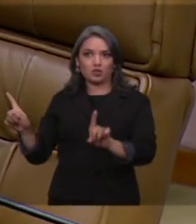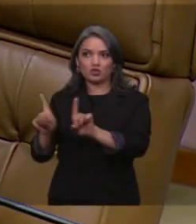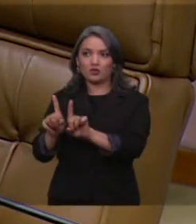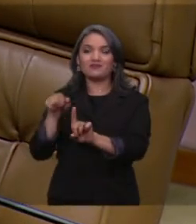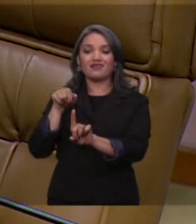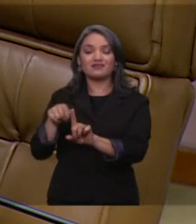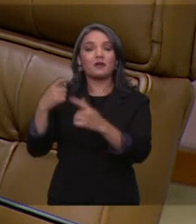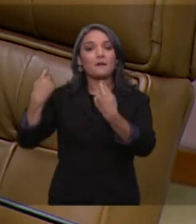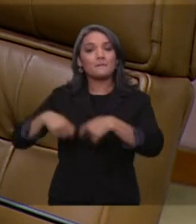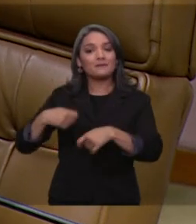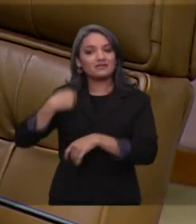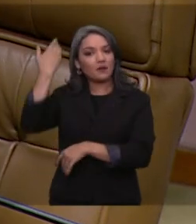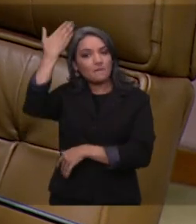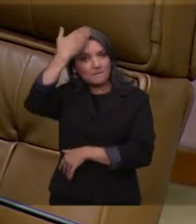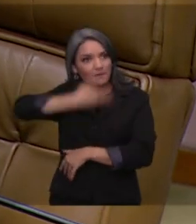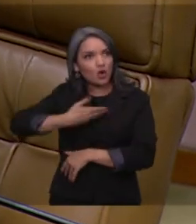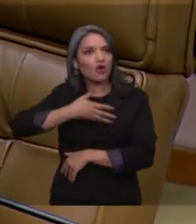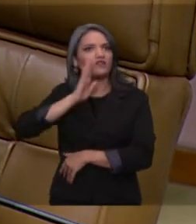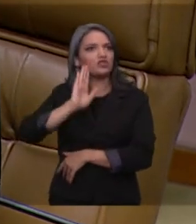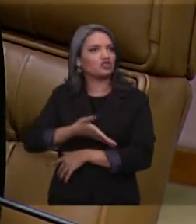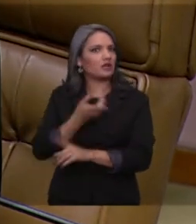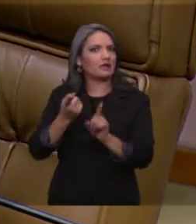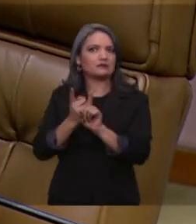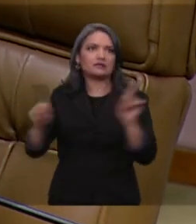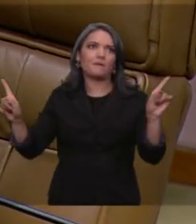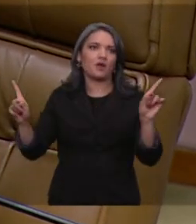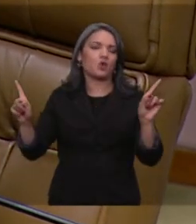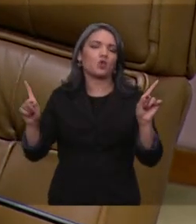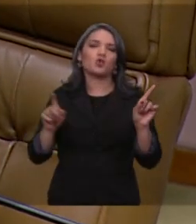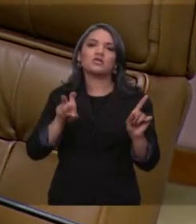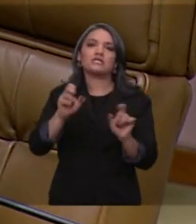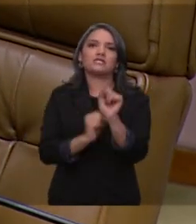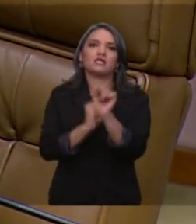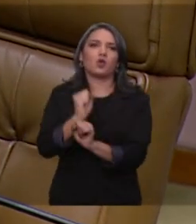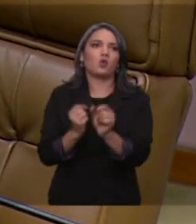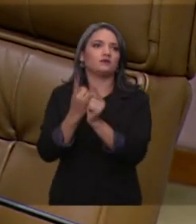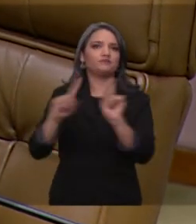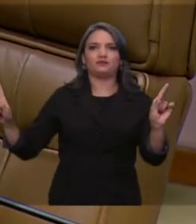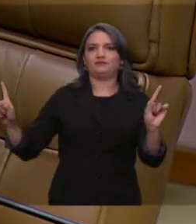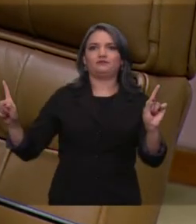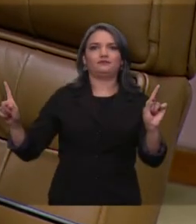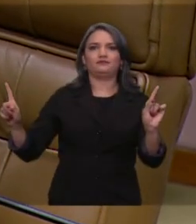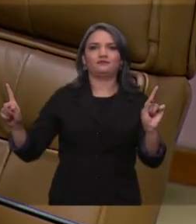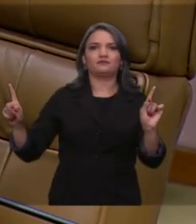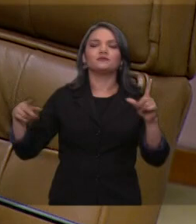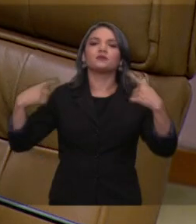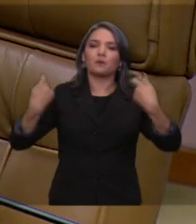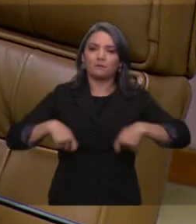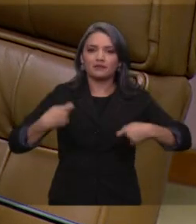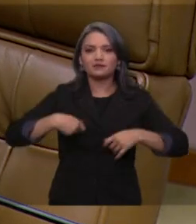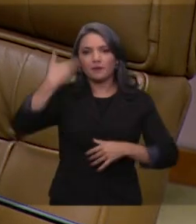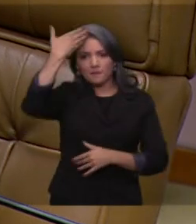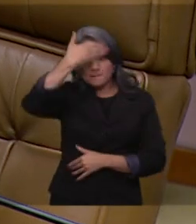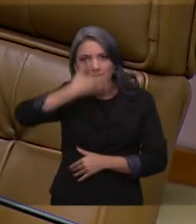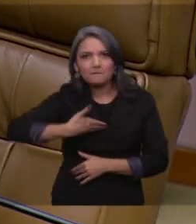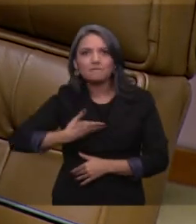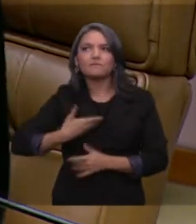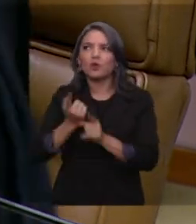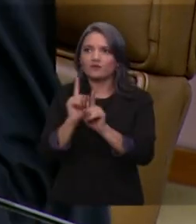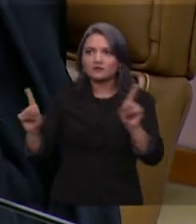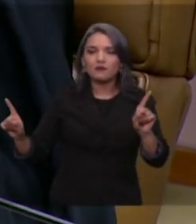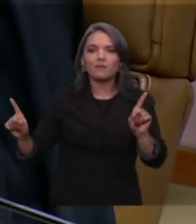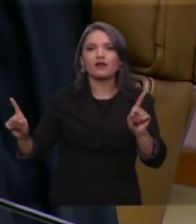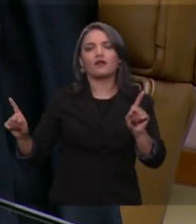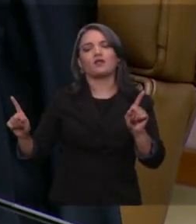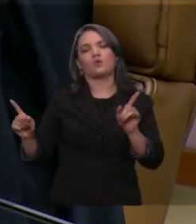sua causa como a separação de fato há pelo menos 5 anos. A exigência de comprovação da causa e o prazo